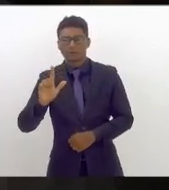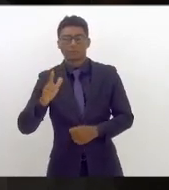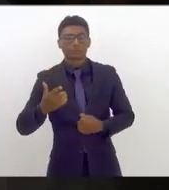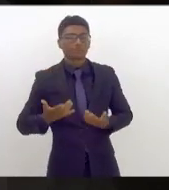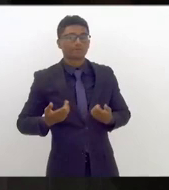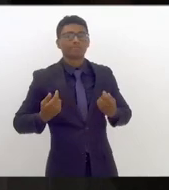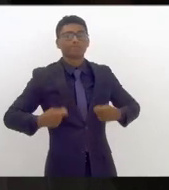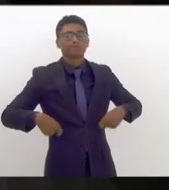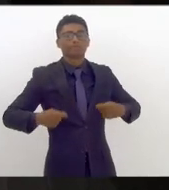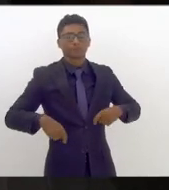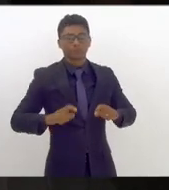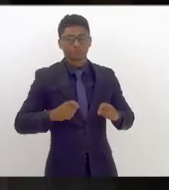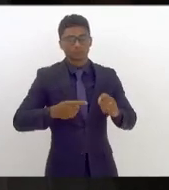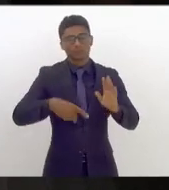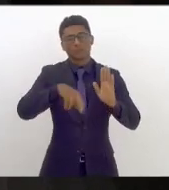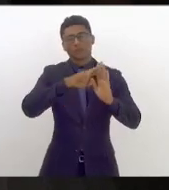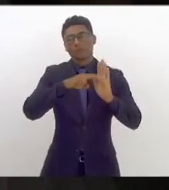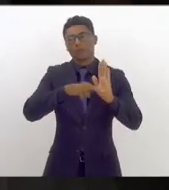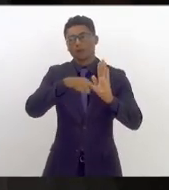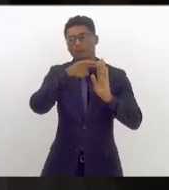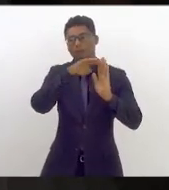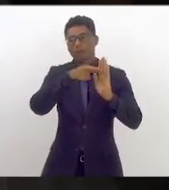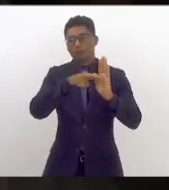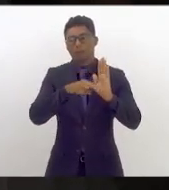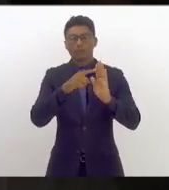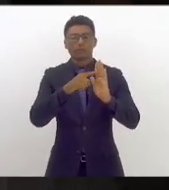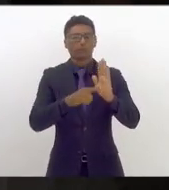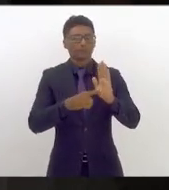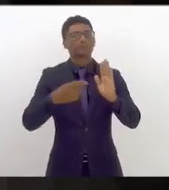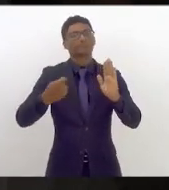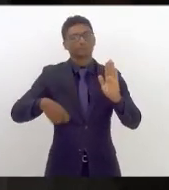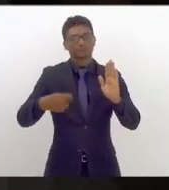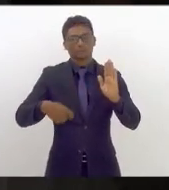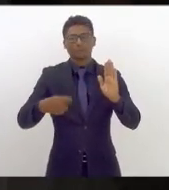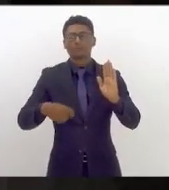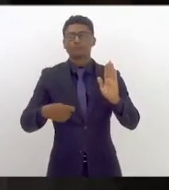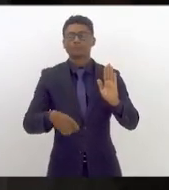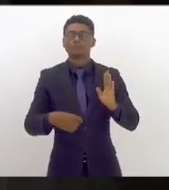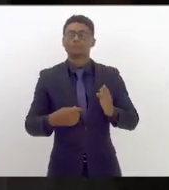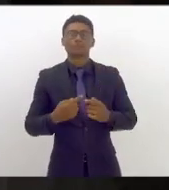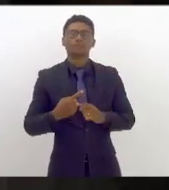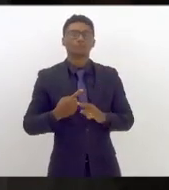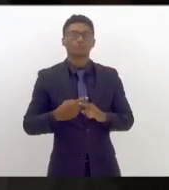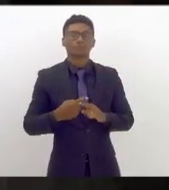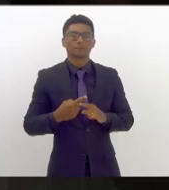que ter regras para que não haja esse afretamento